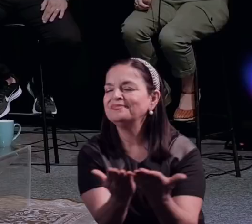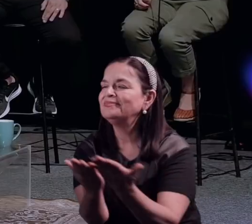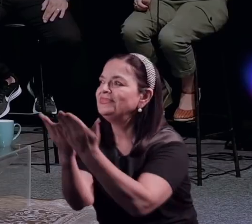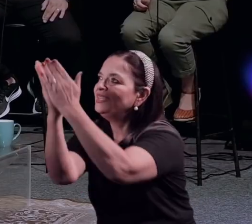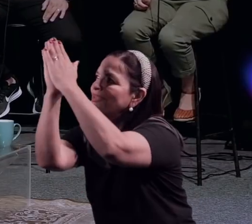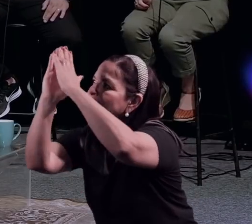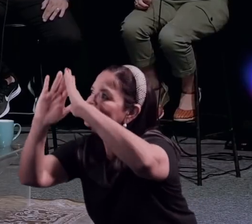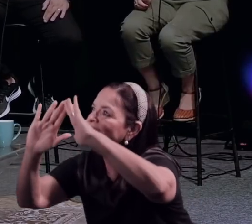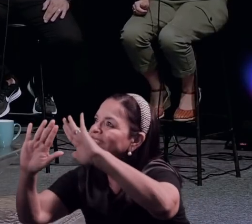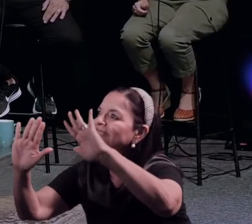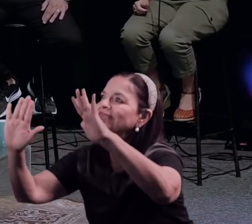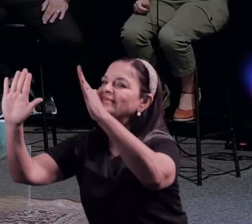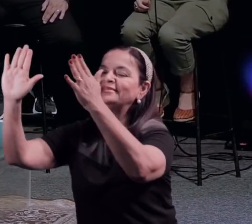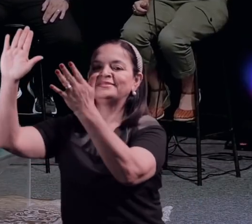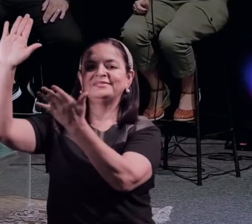ajuntamento,